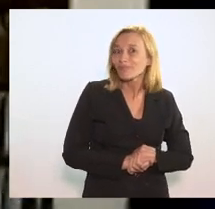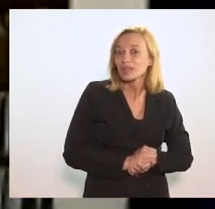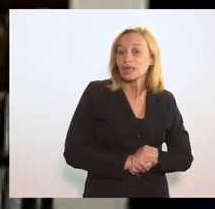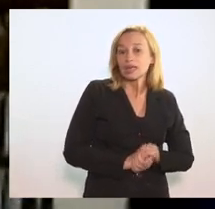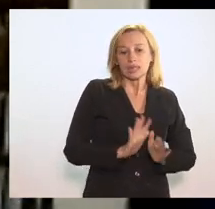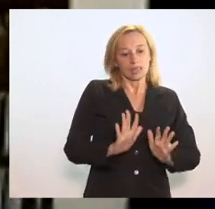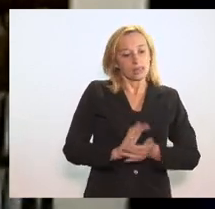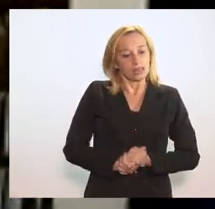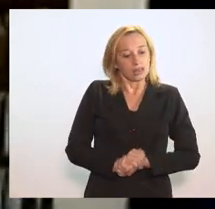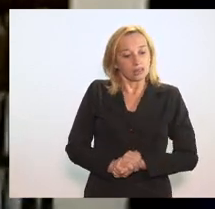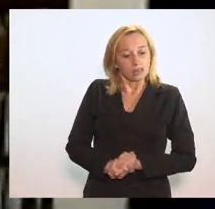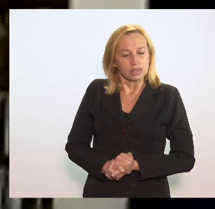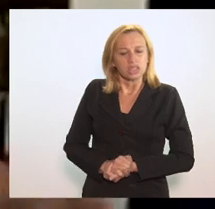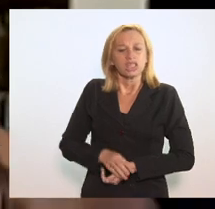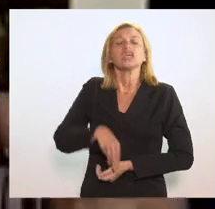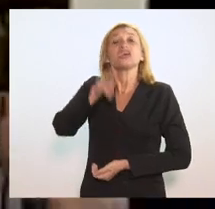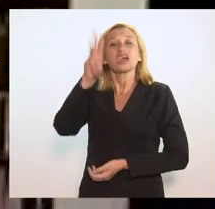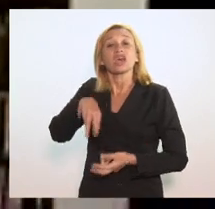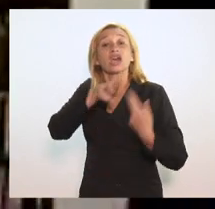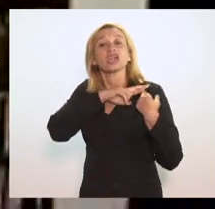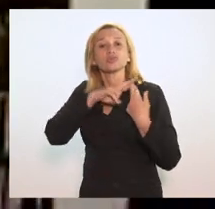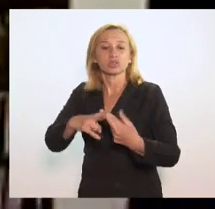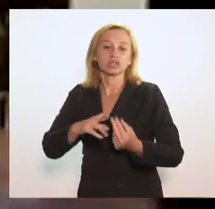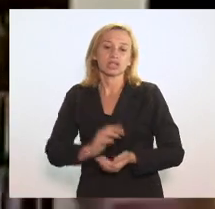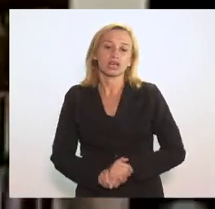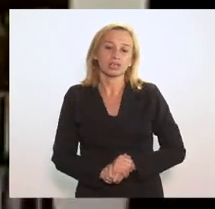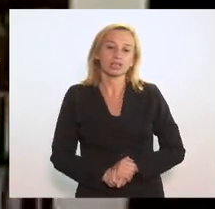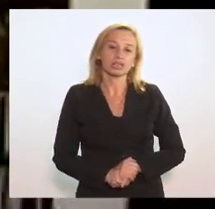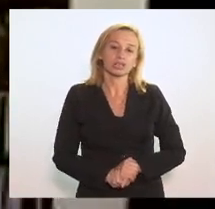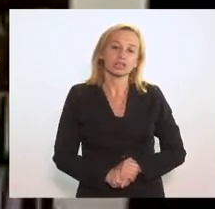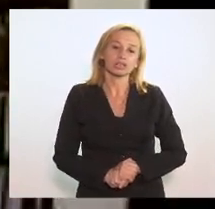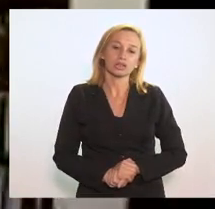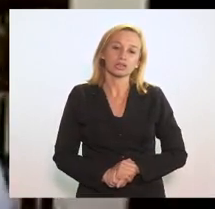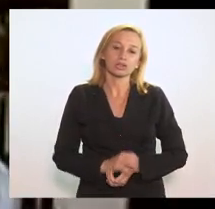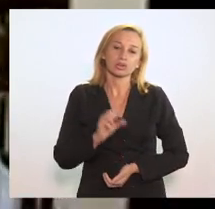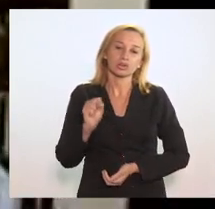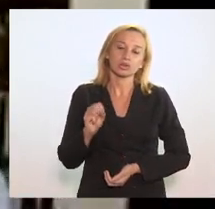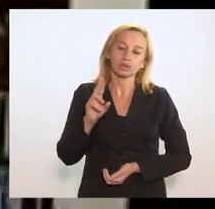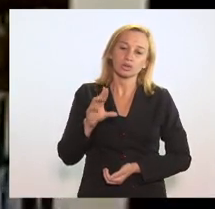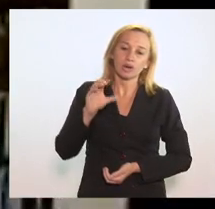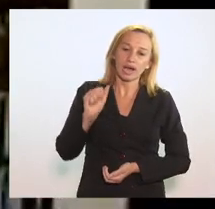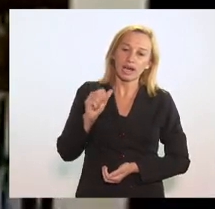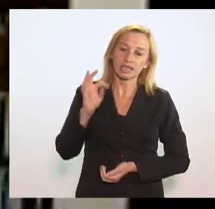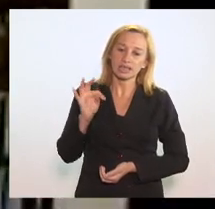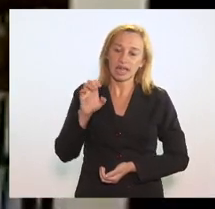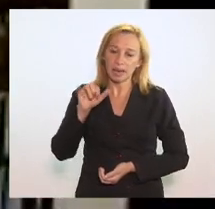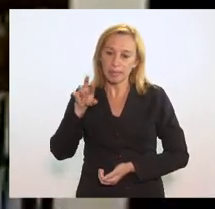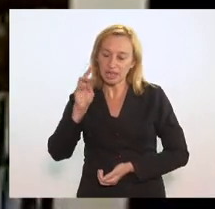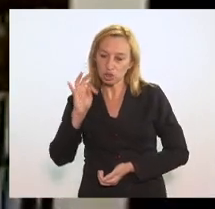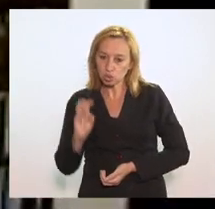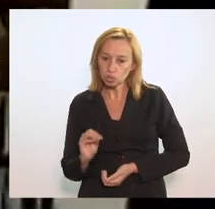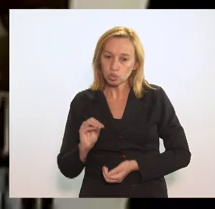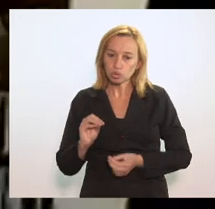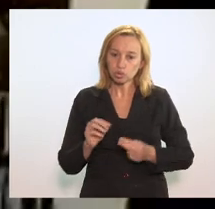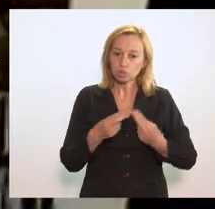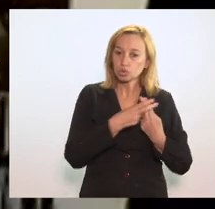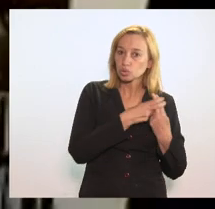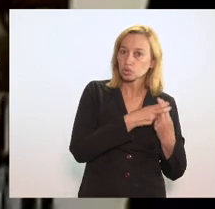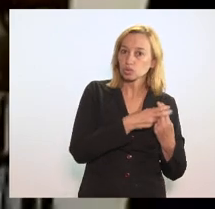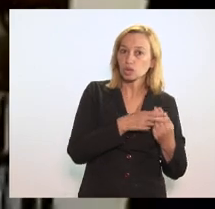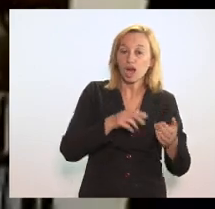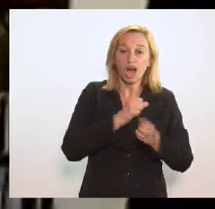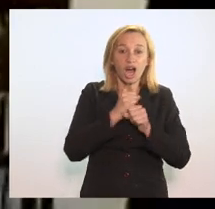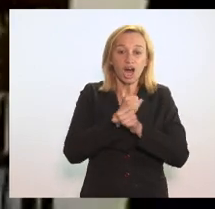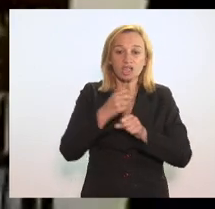Quer dizer, quem é responsável pelo sucateamento do SUS? Há muito tempo que a gente vem